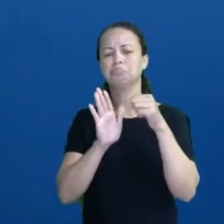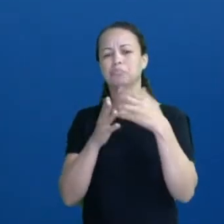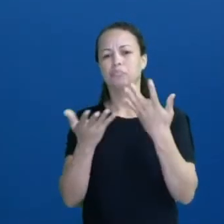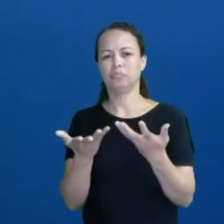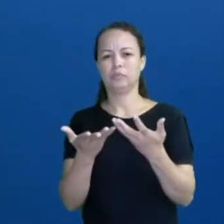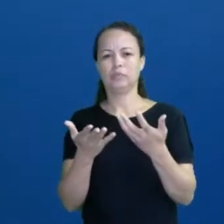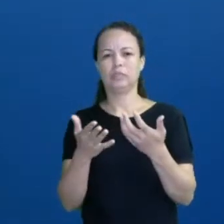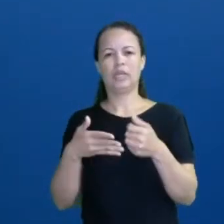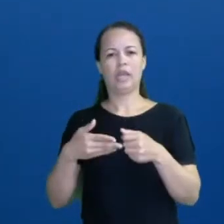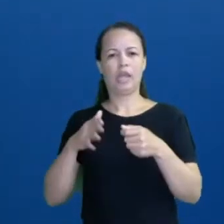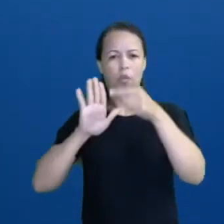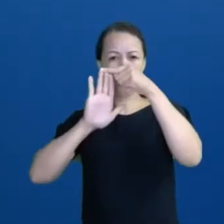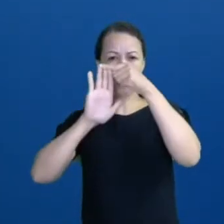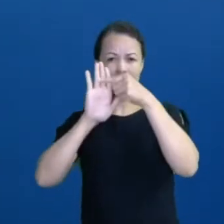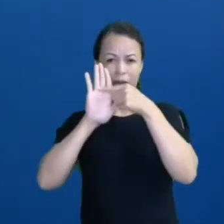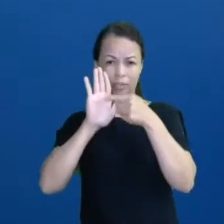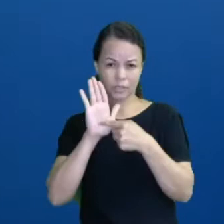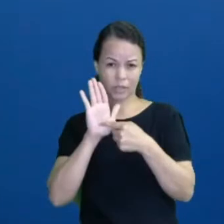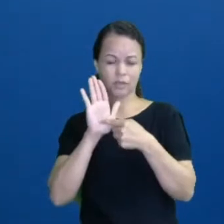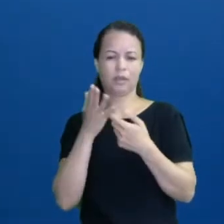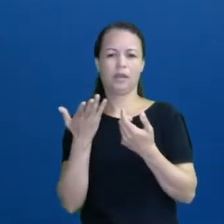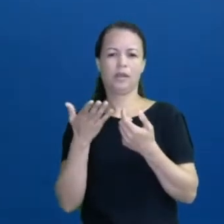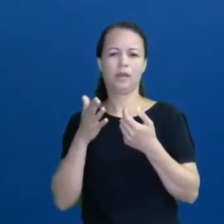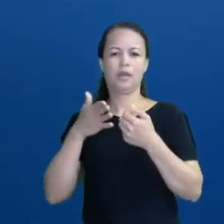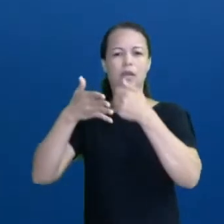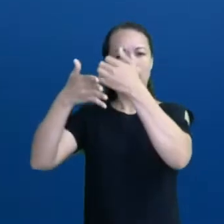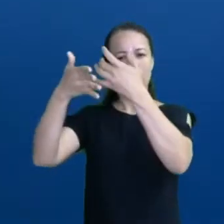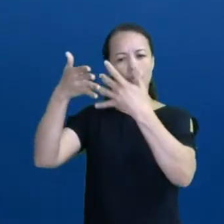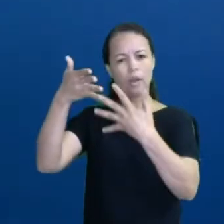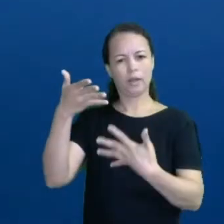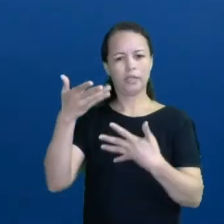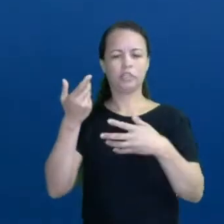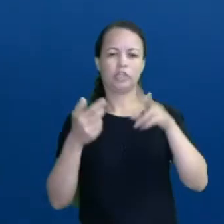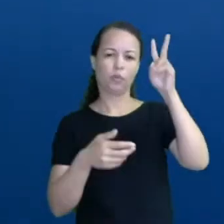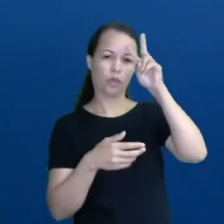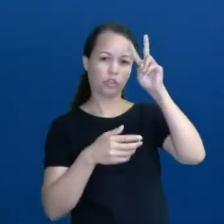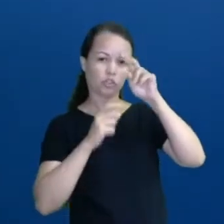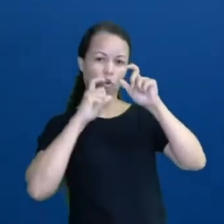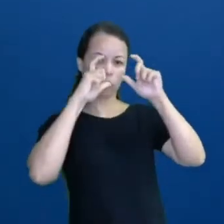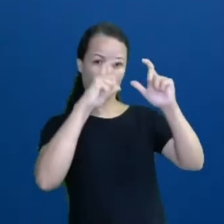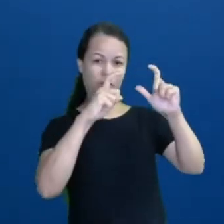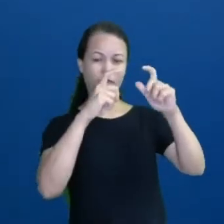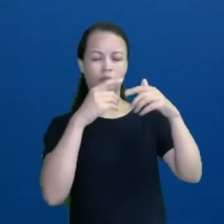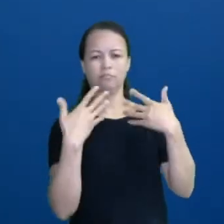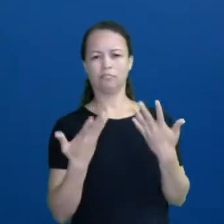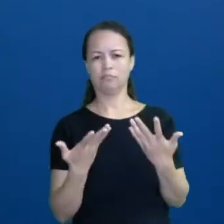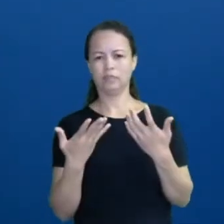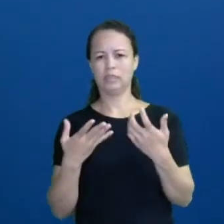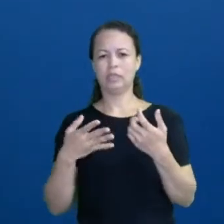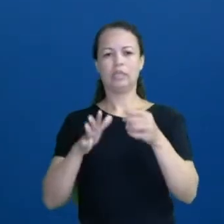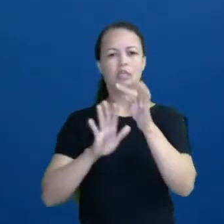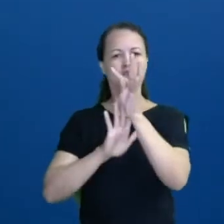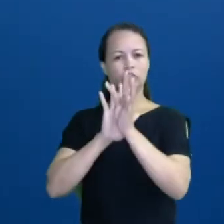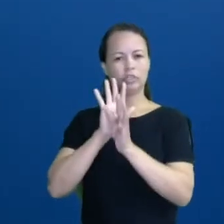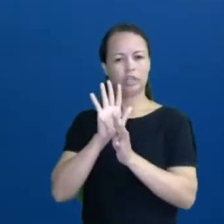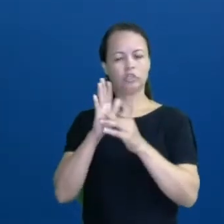uma receita? É uma lista? Ou é uma história em quadrinhos? Esses 3 tipos de texto nós já estudamos,